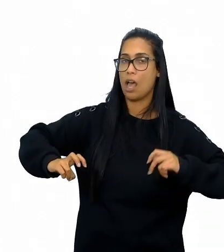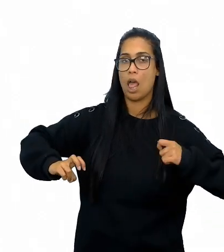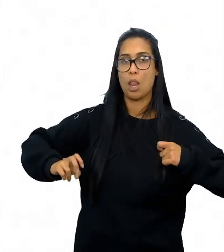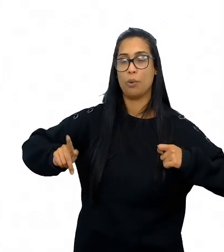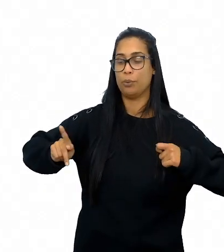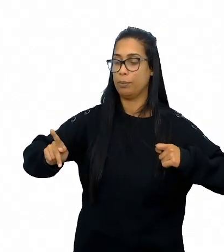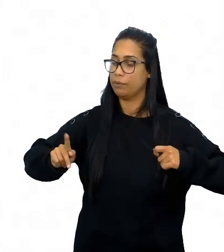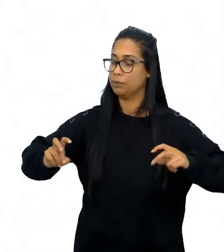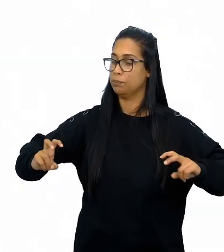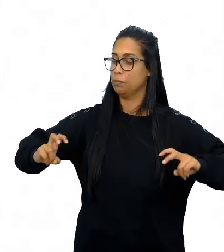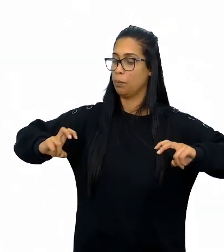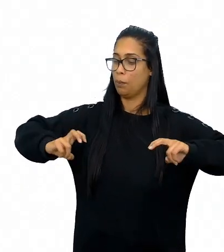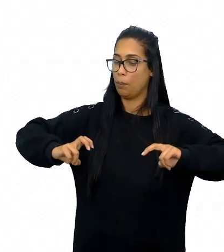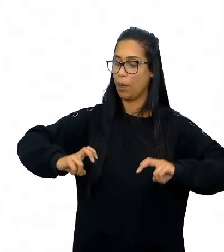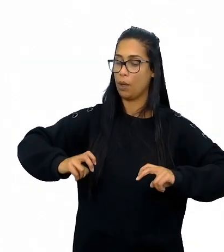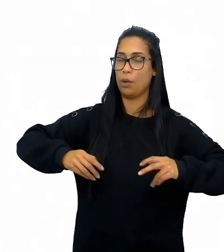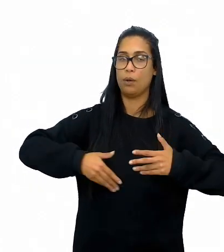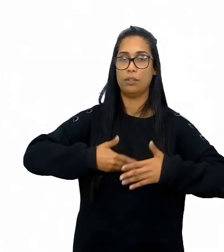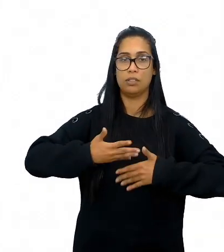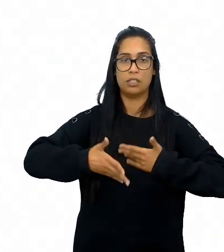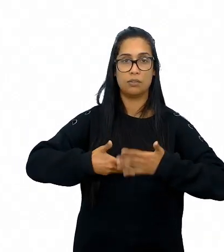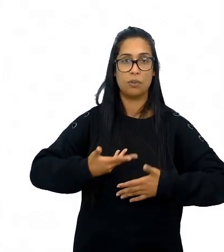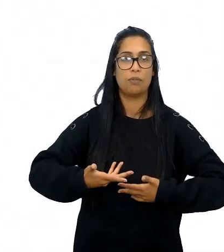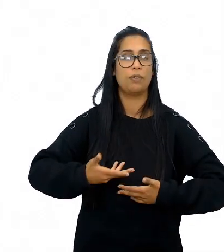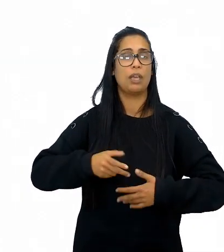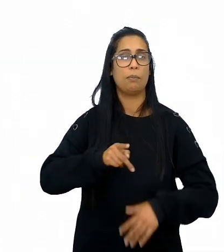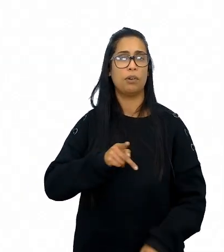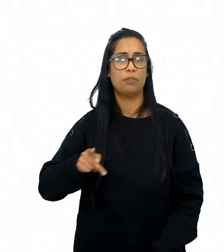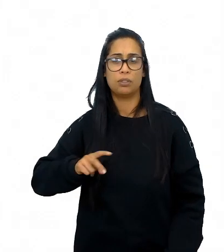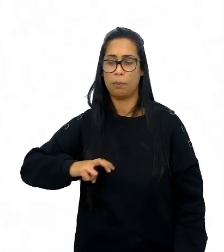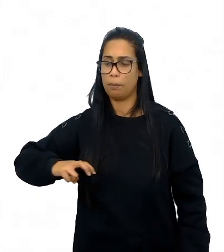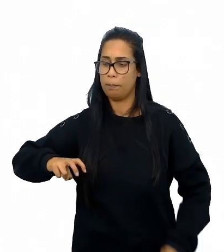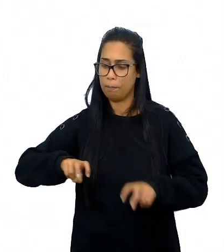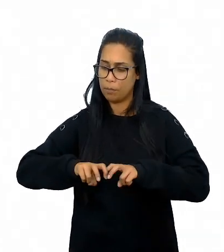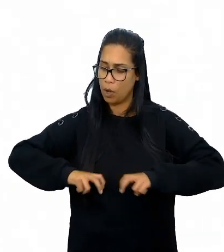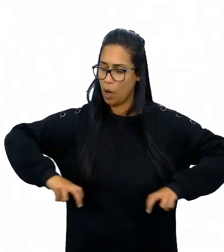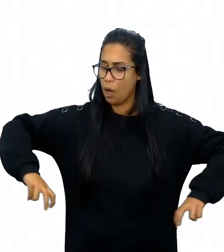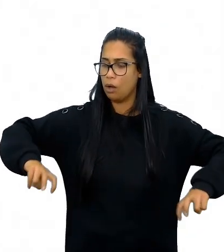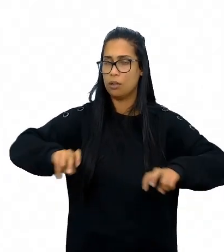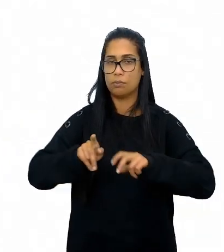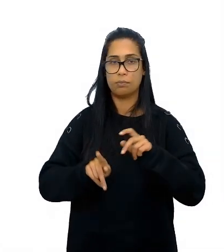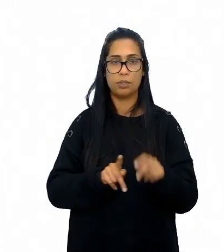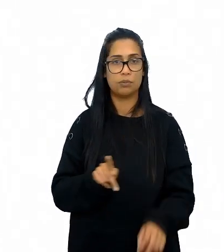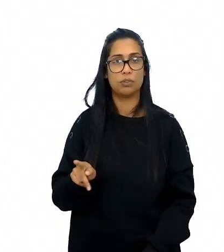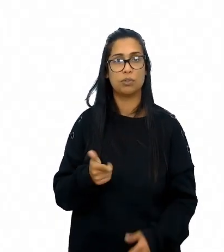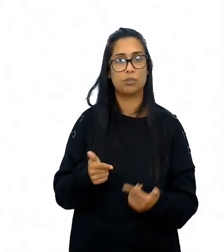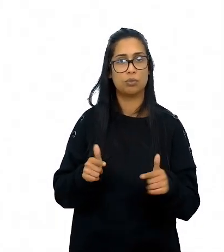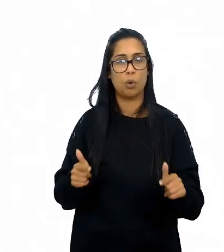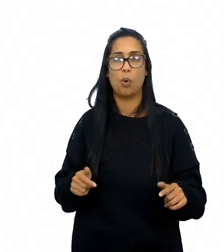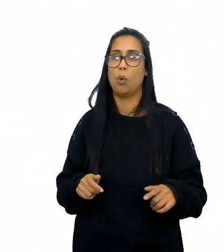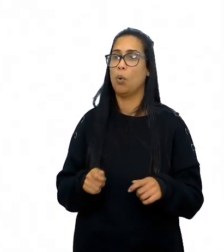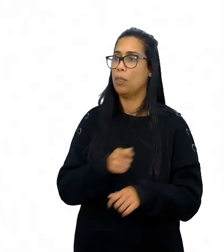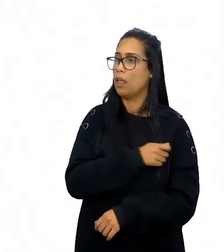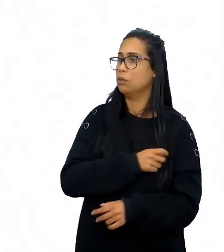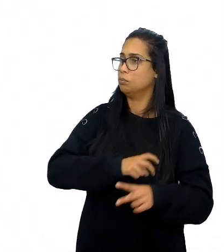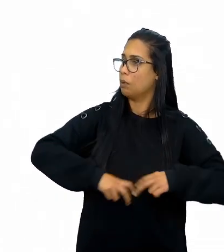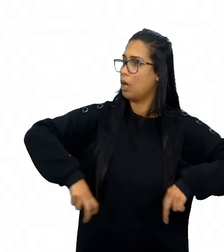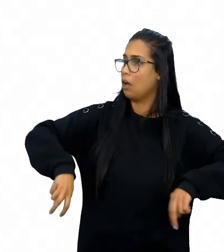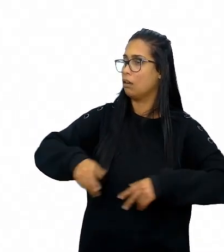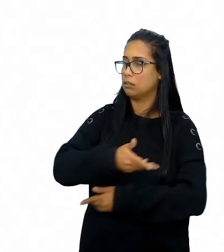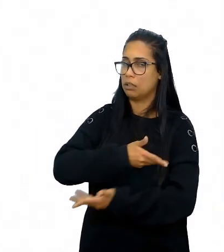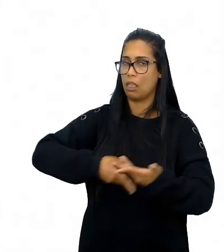Para ver como que está sendo desenvolvida isso, né? E também com as ações com os estudantes, esse processo,